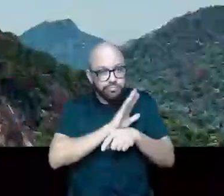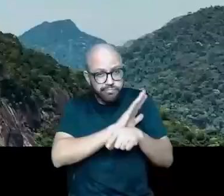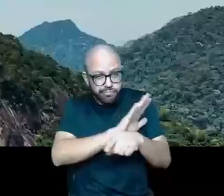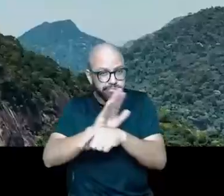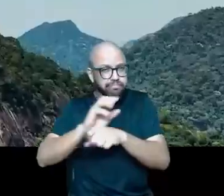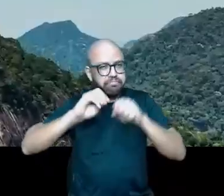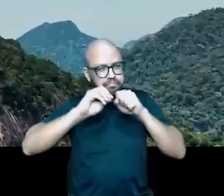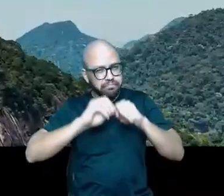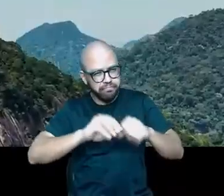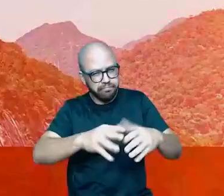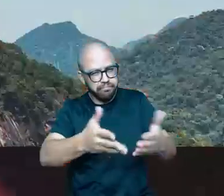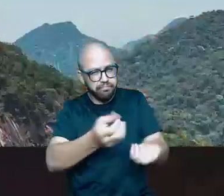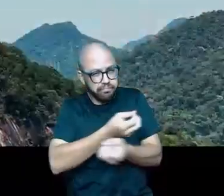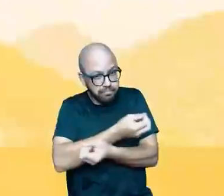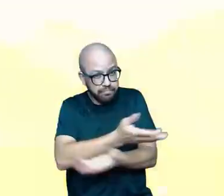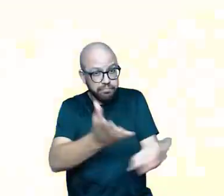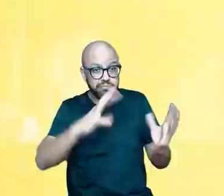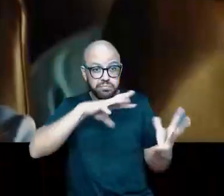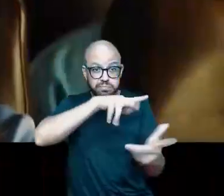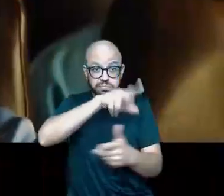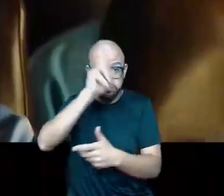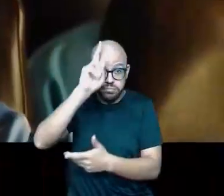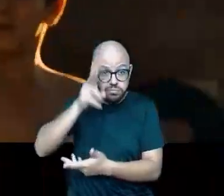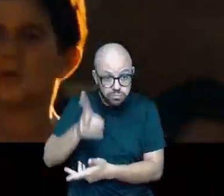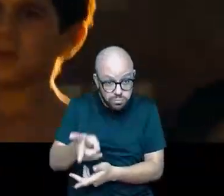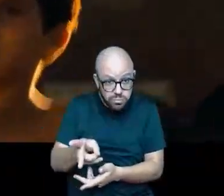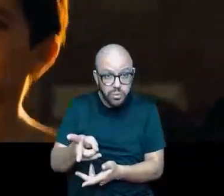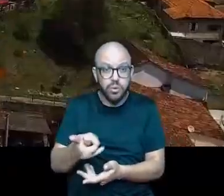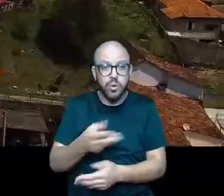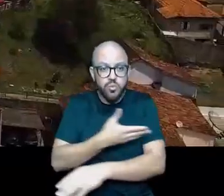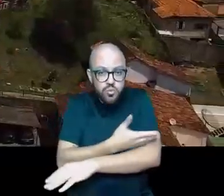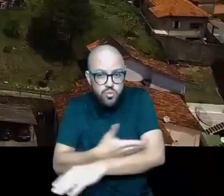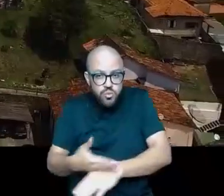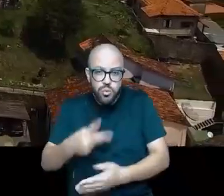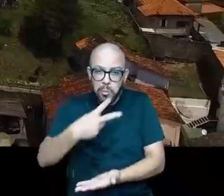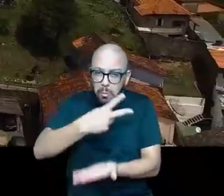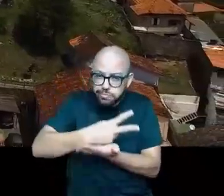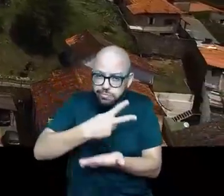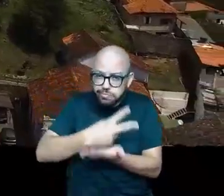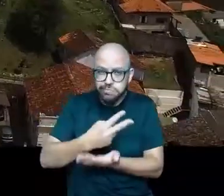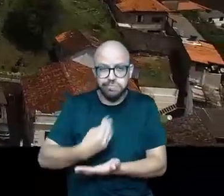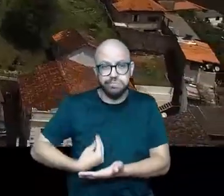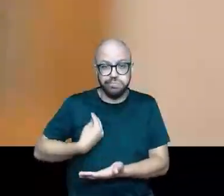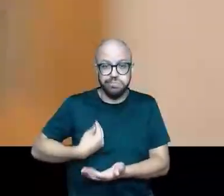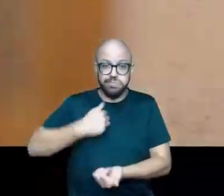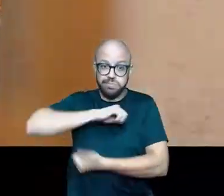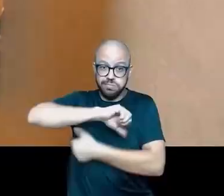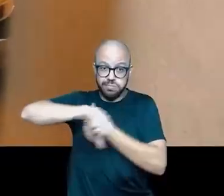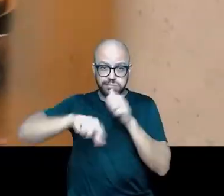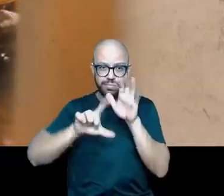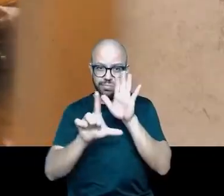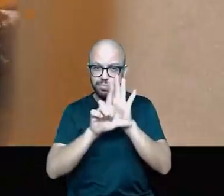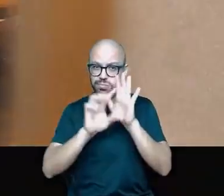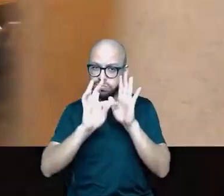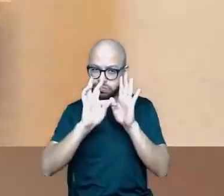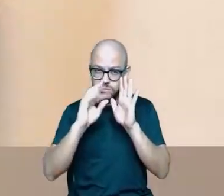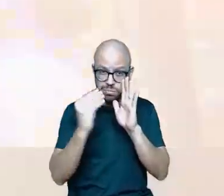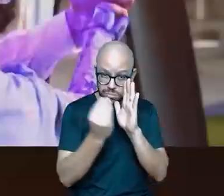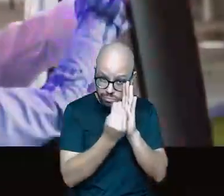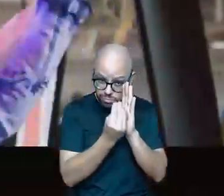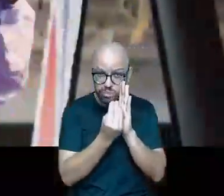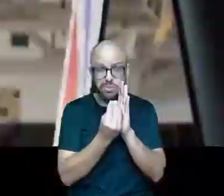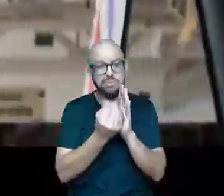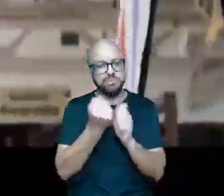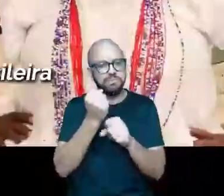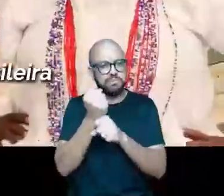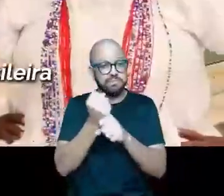inviáveis, ganhassem o mundo. Revelou histórias, preservou tradições e transformou vidas.